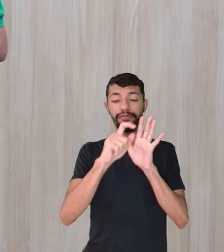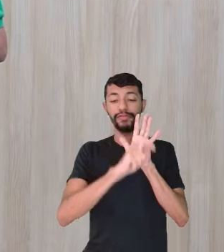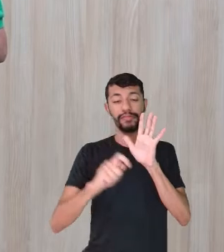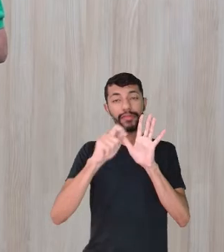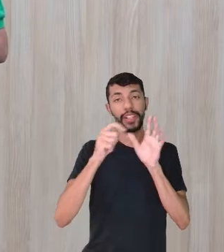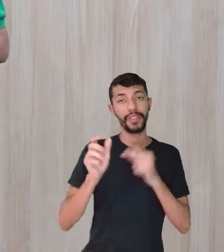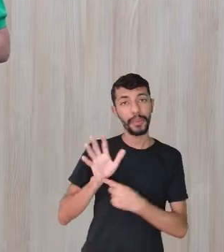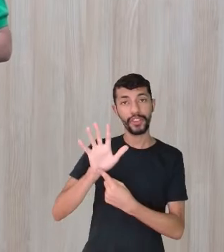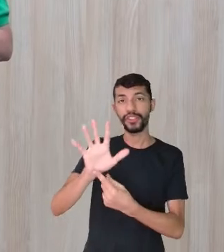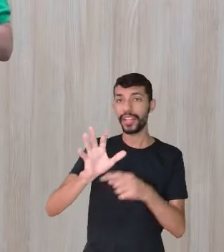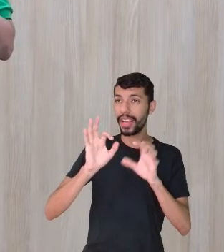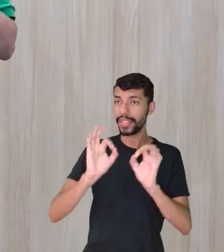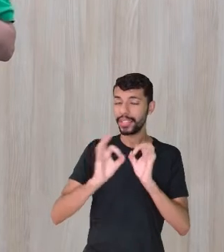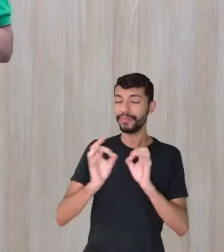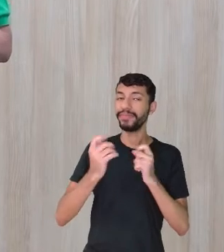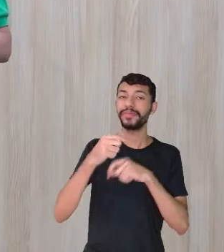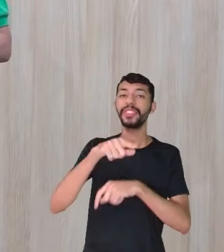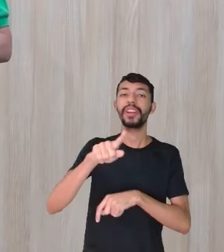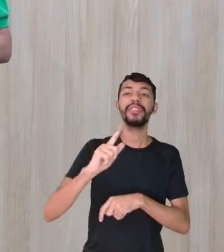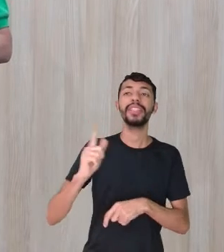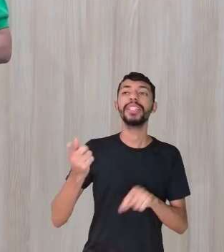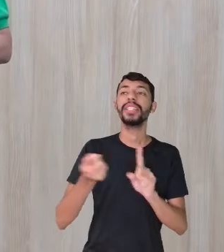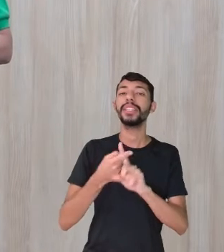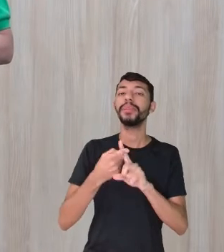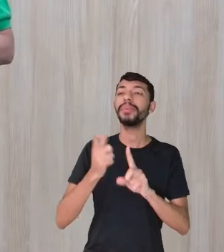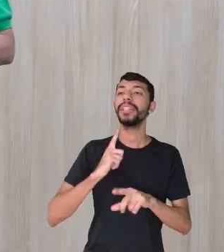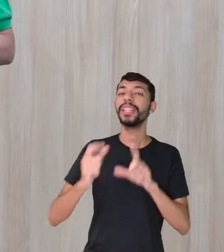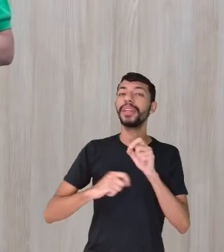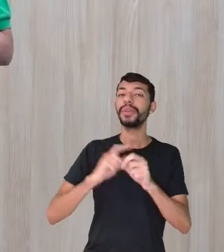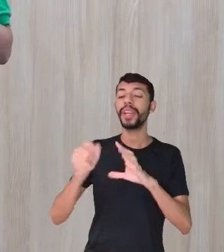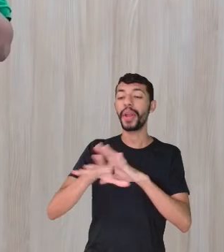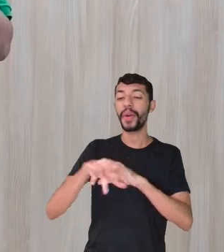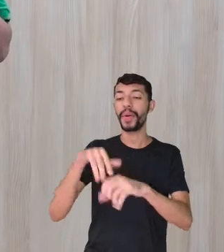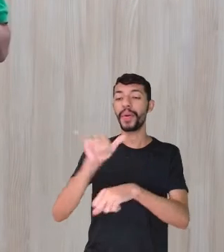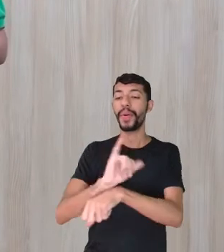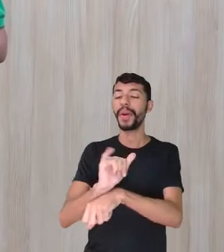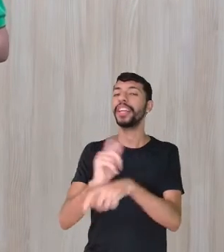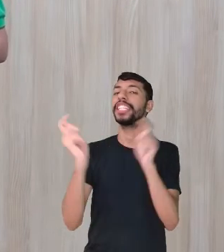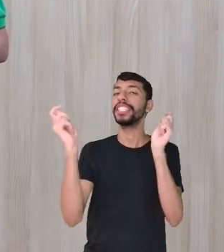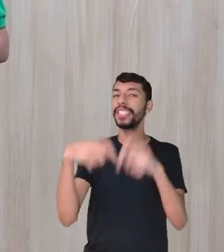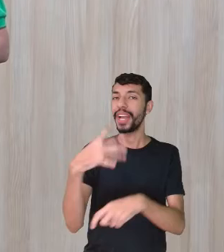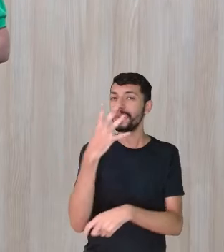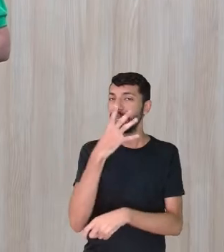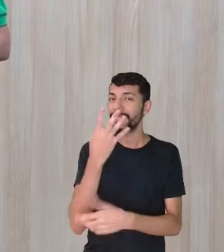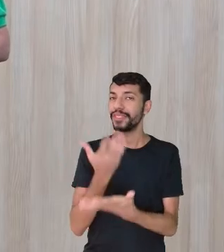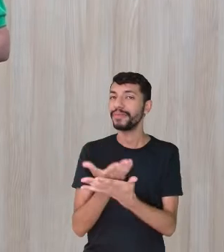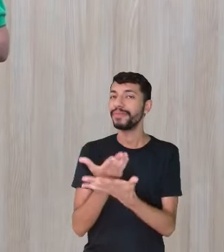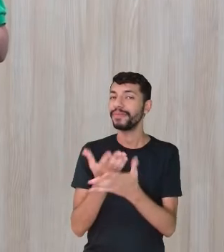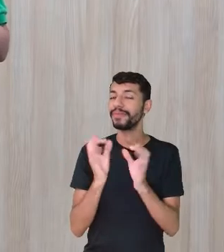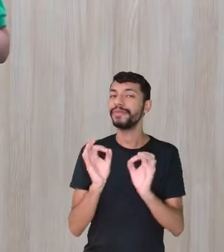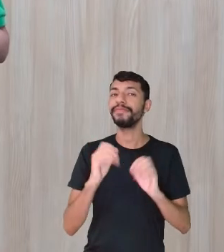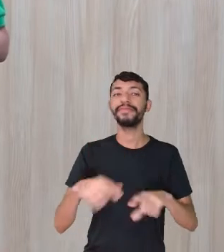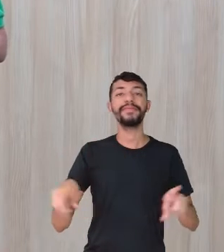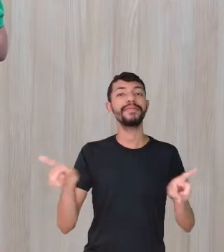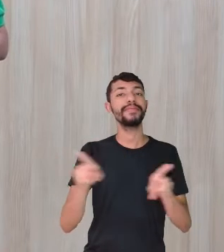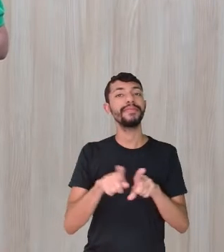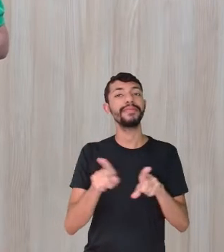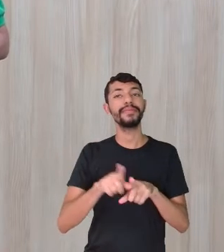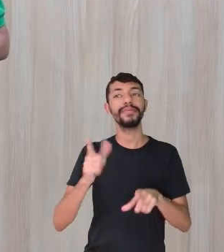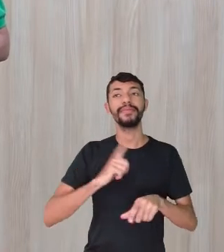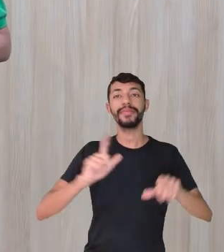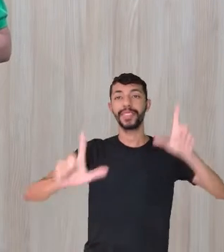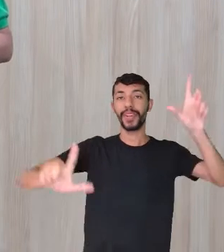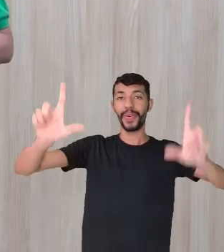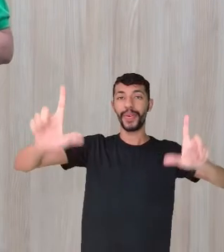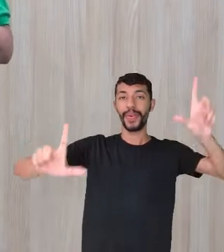na tela. Você tem também o canal de YouTube que pode assistir essas aulas e tem a TV da